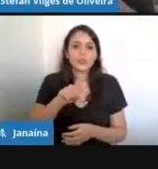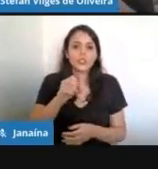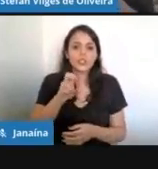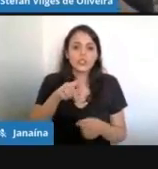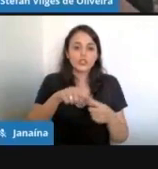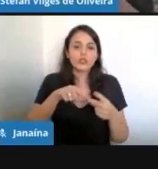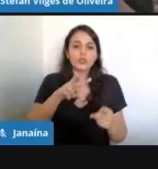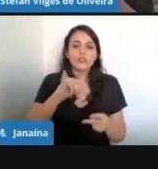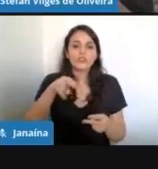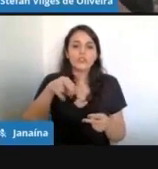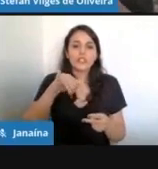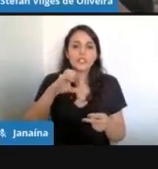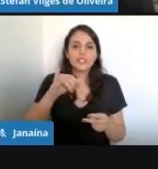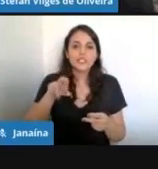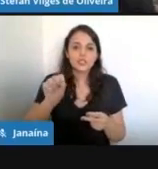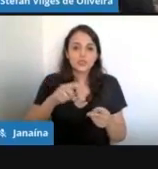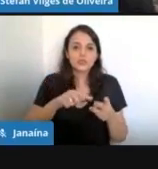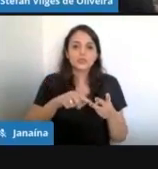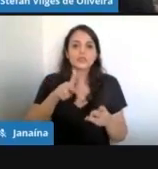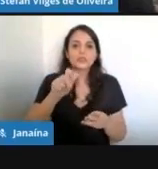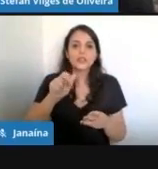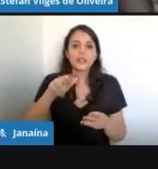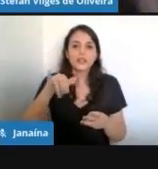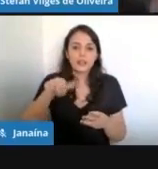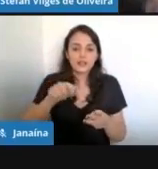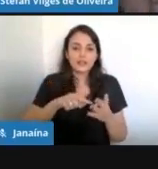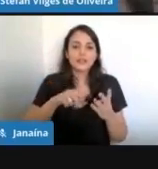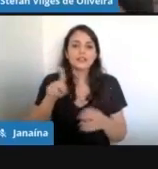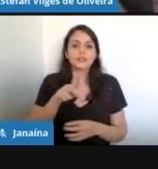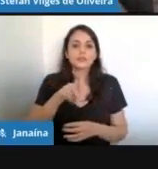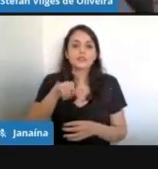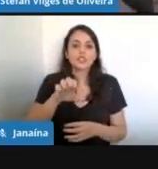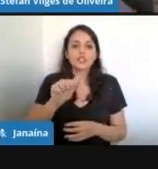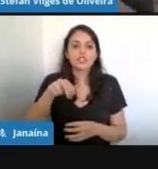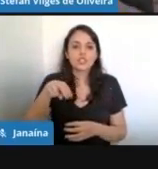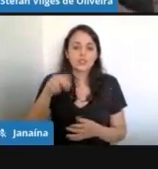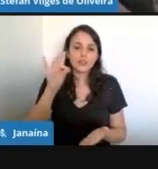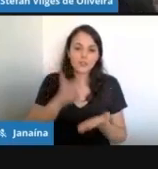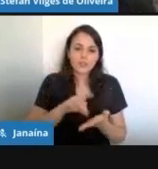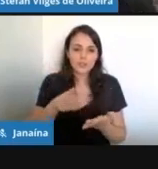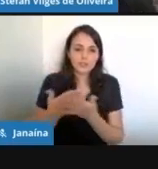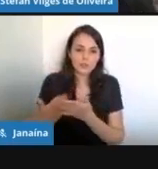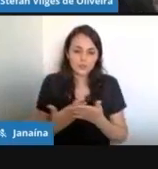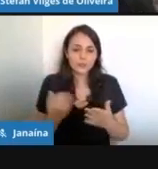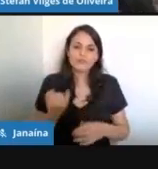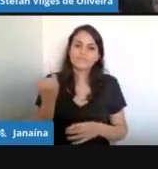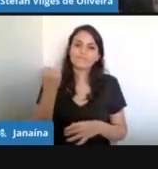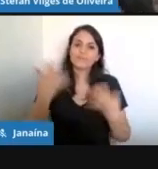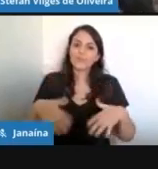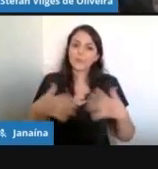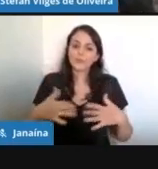a Karina, o professor Jean, que validou o estudo com a gente, também contribuiu de forma bastante importante, e esses